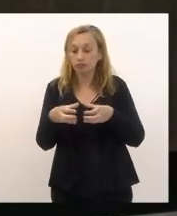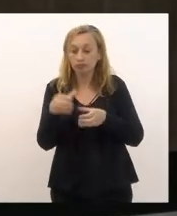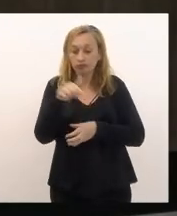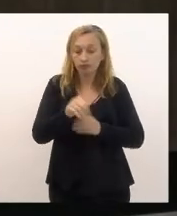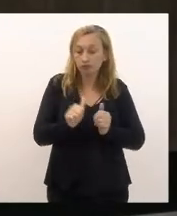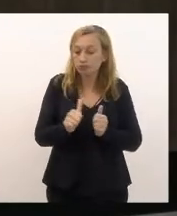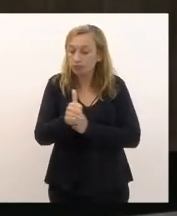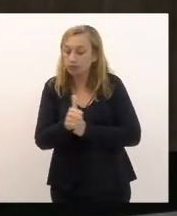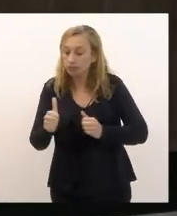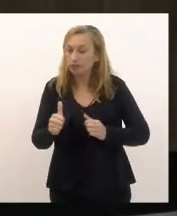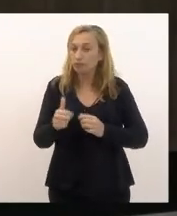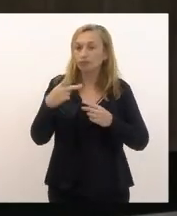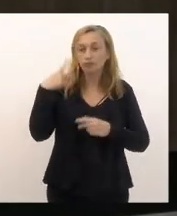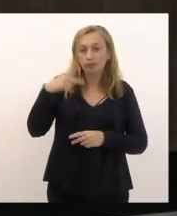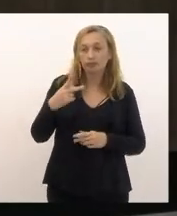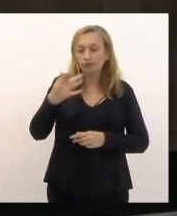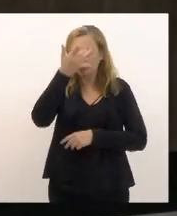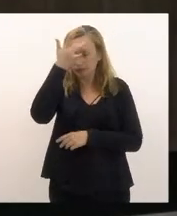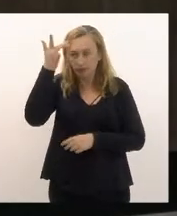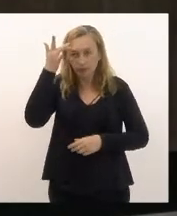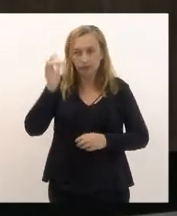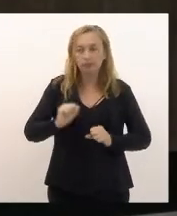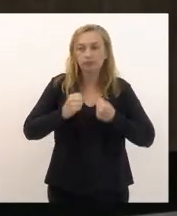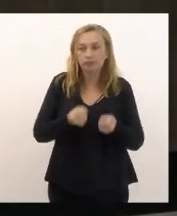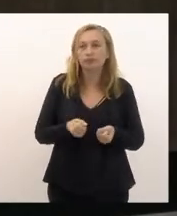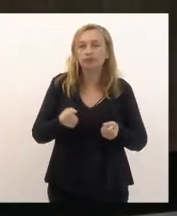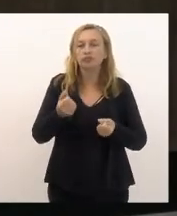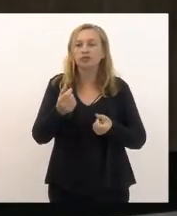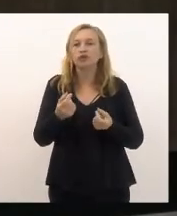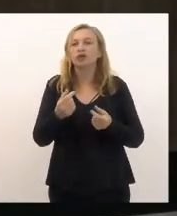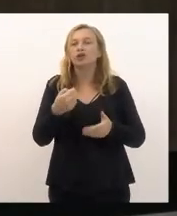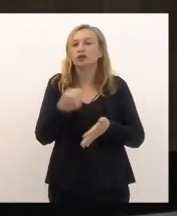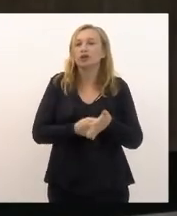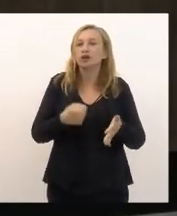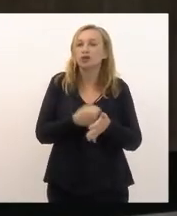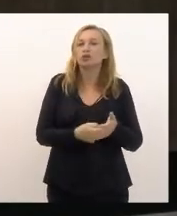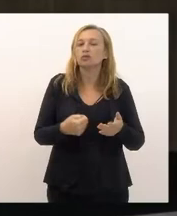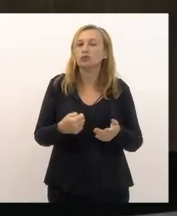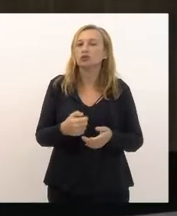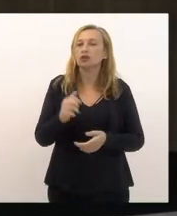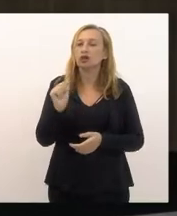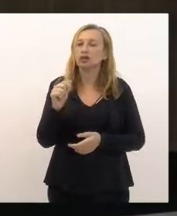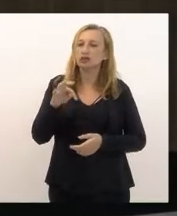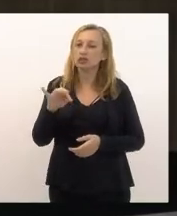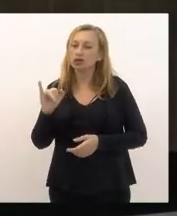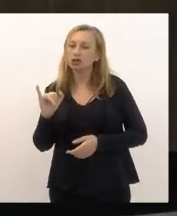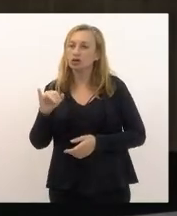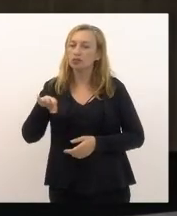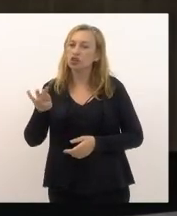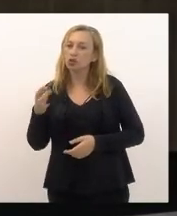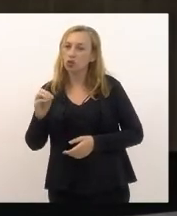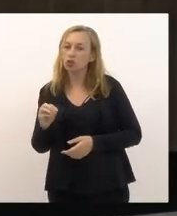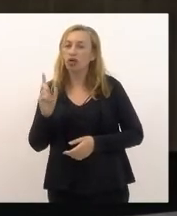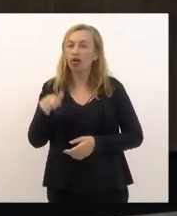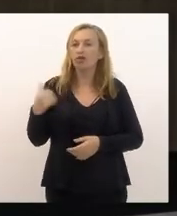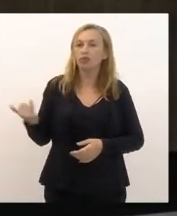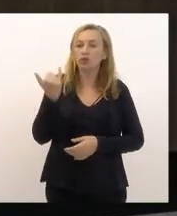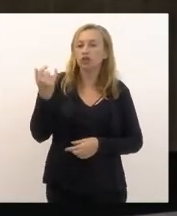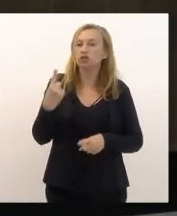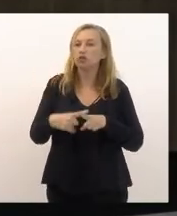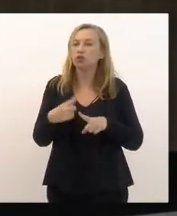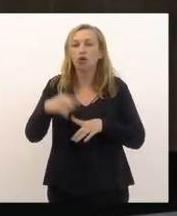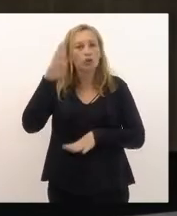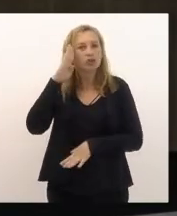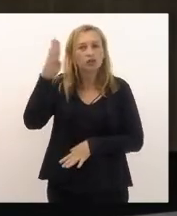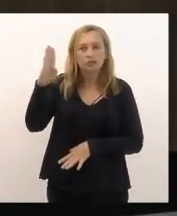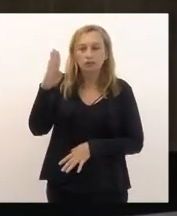Frente Parlamentar em Defesa da Saúde Mental e da Luta Antimanicomial. Essa é uma luta muito importante, porque um dos